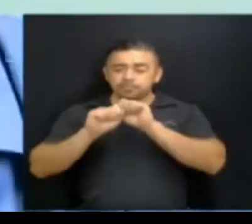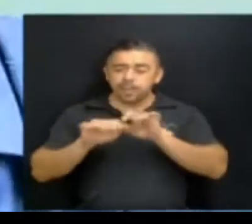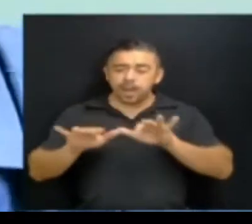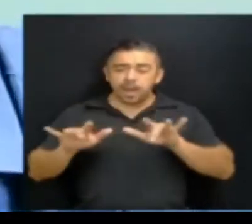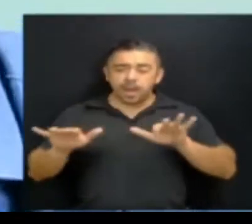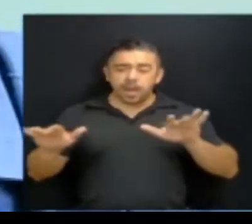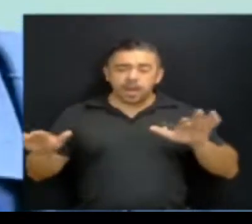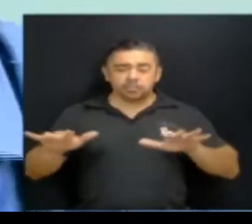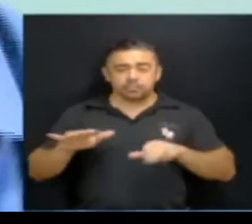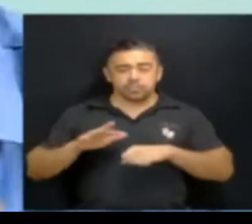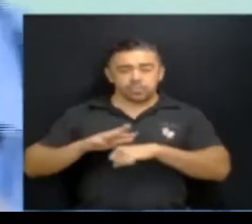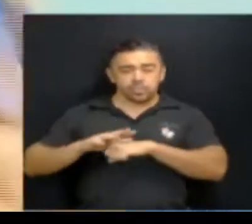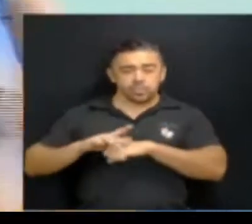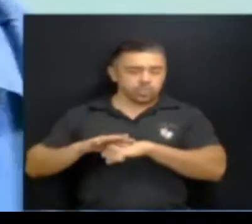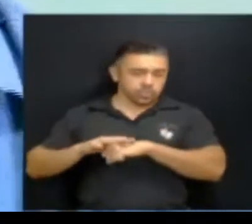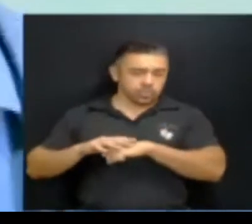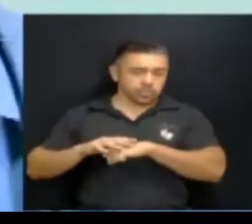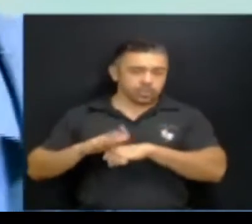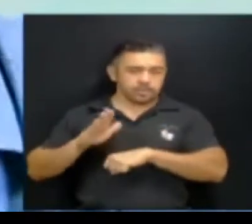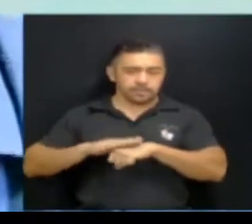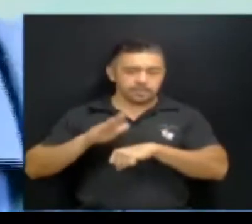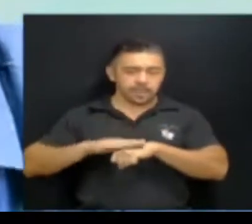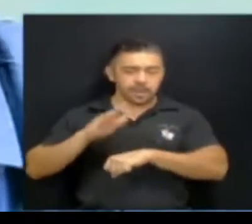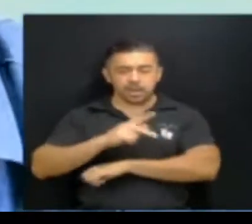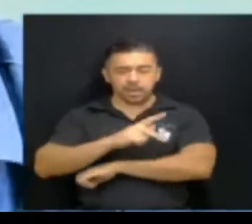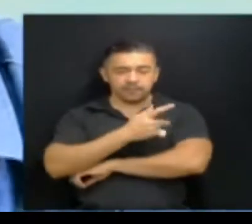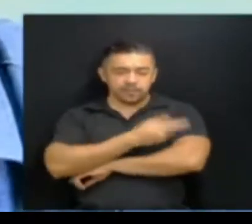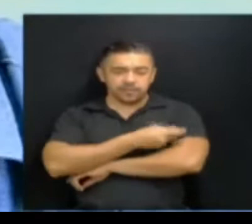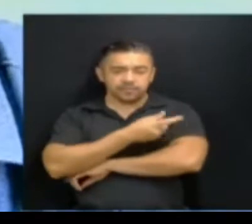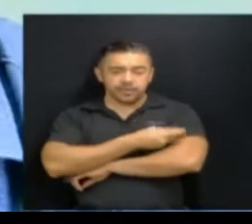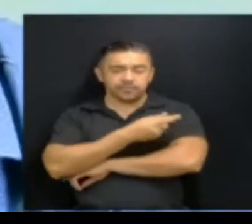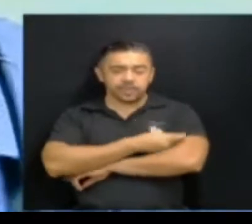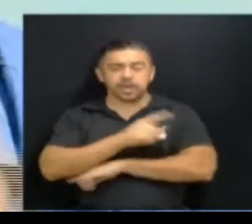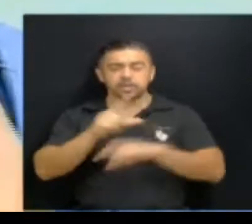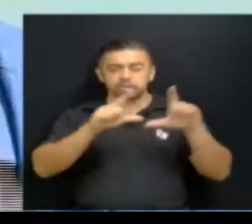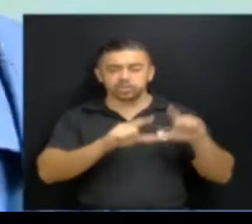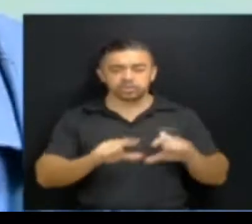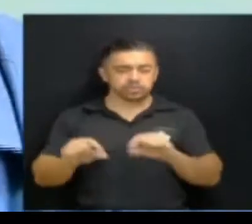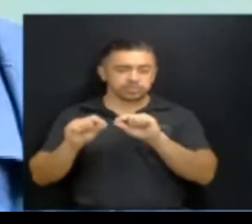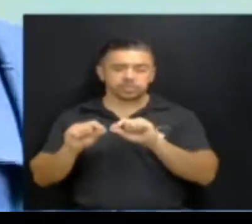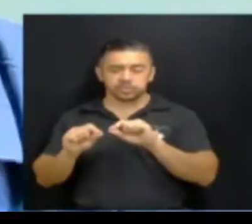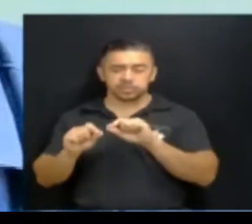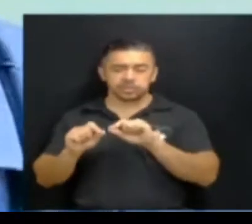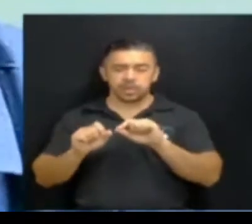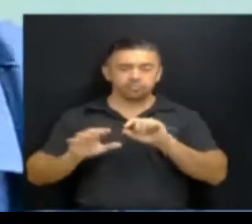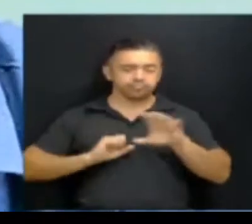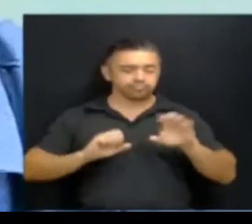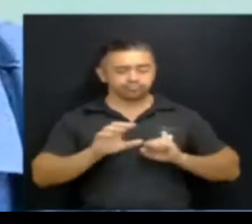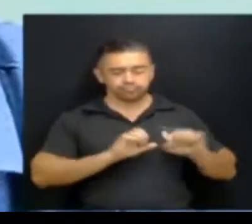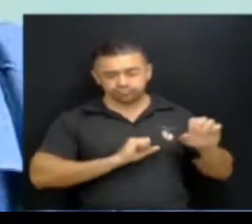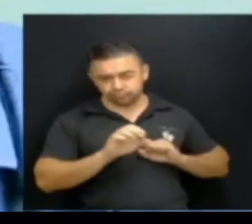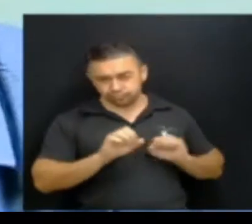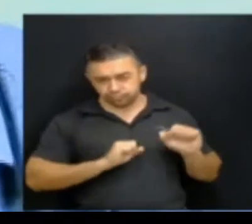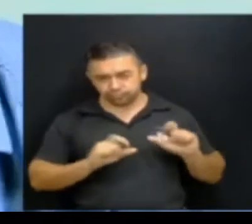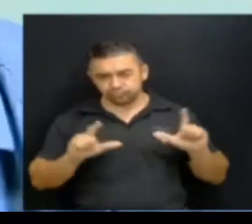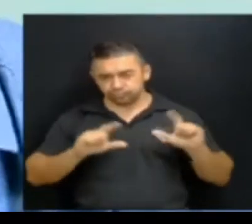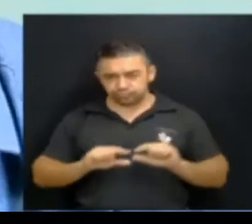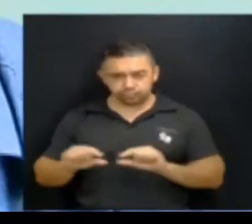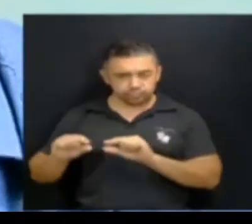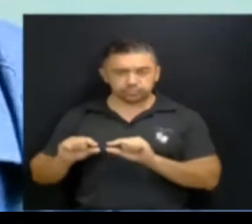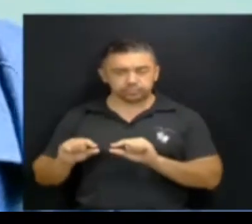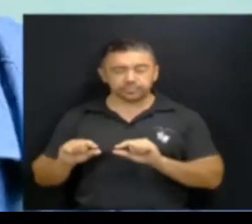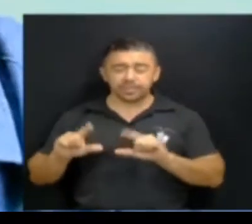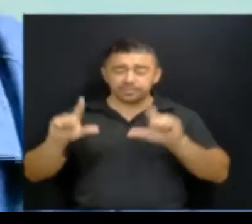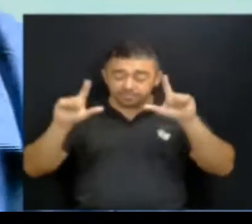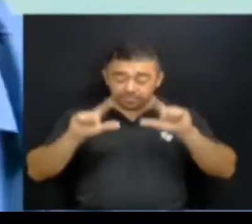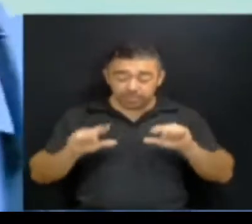pessoas contaminadas. Quanto mais vacinadas, menos contaminações são geradas. Quanto mais vacinadas,